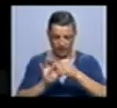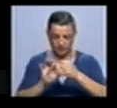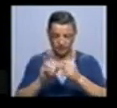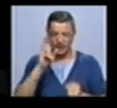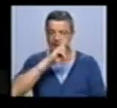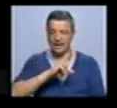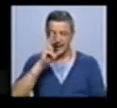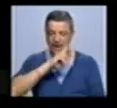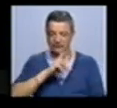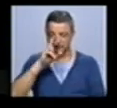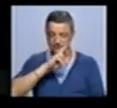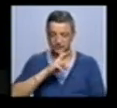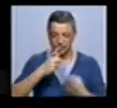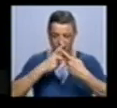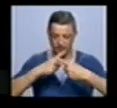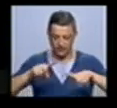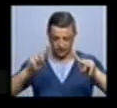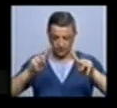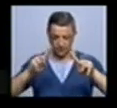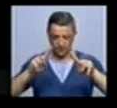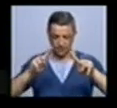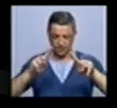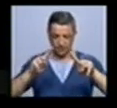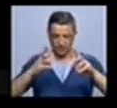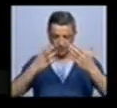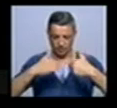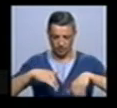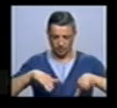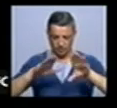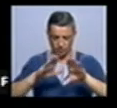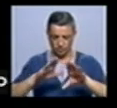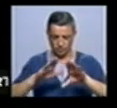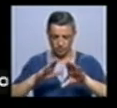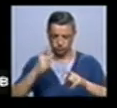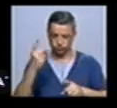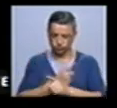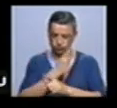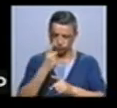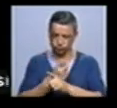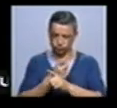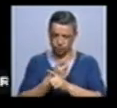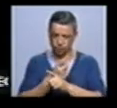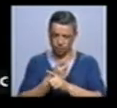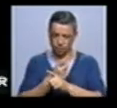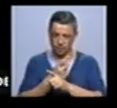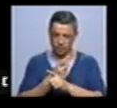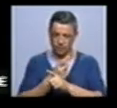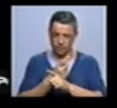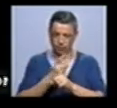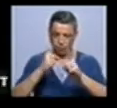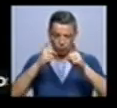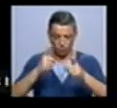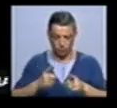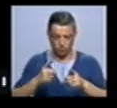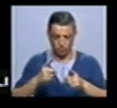aliás, e aos seus diferentes estados. Podemos ter gás no estado iónico, no estado atómico, molecular, e então, com o conhecimento que